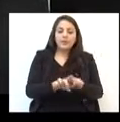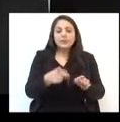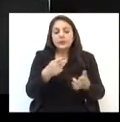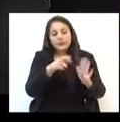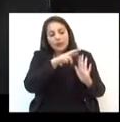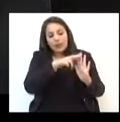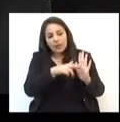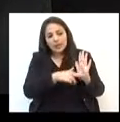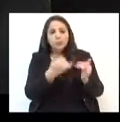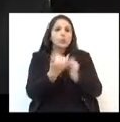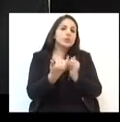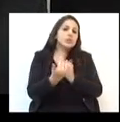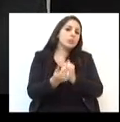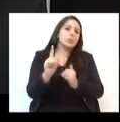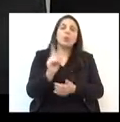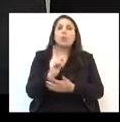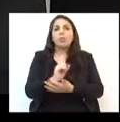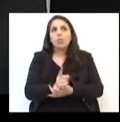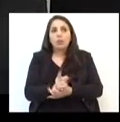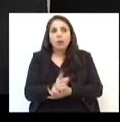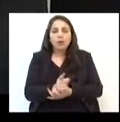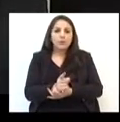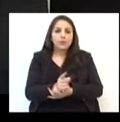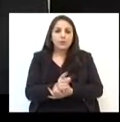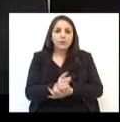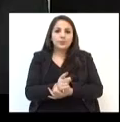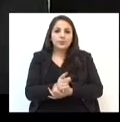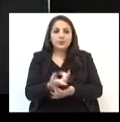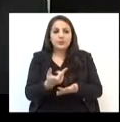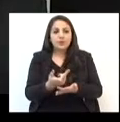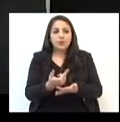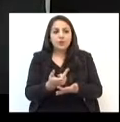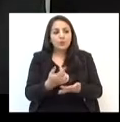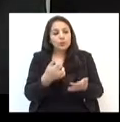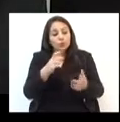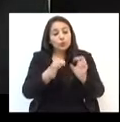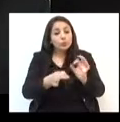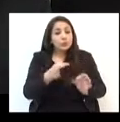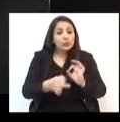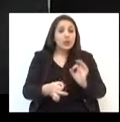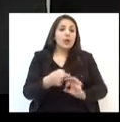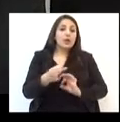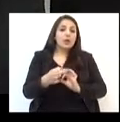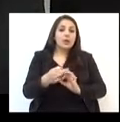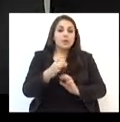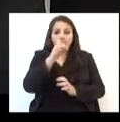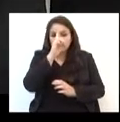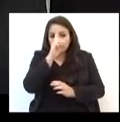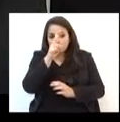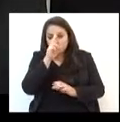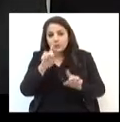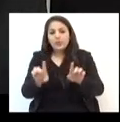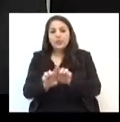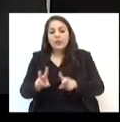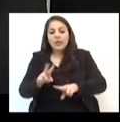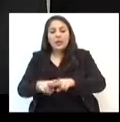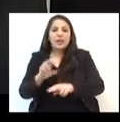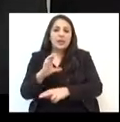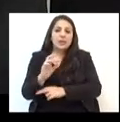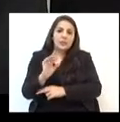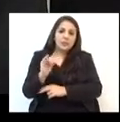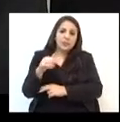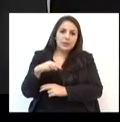né, a não condenação em 1º e 2º grau, condenação judicial, não condenação criminal, que as